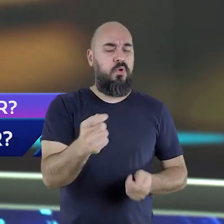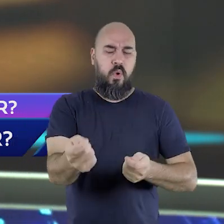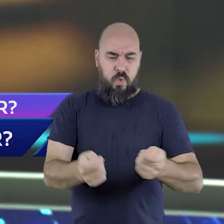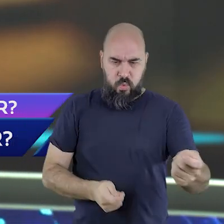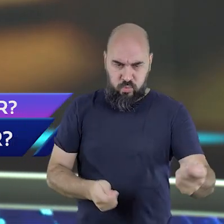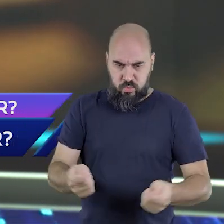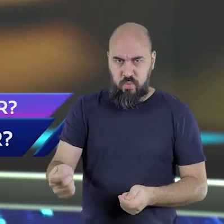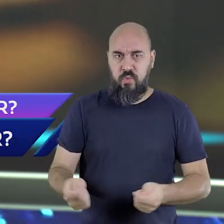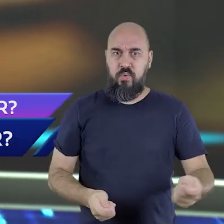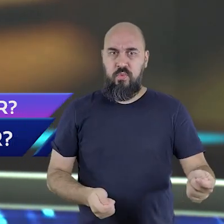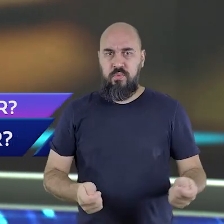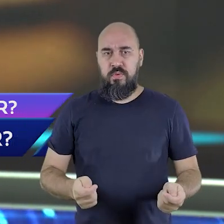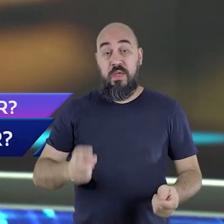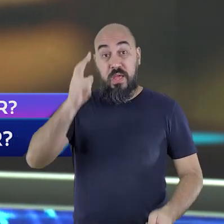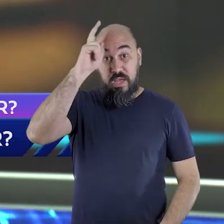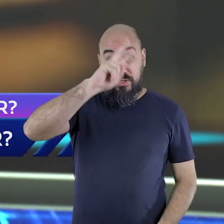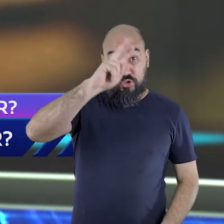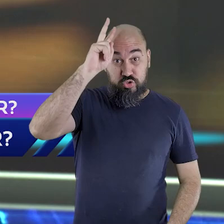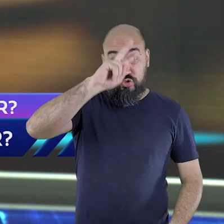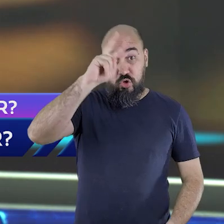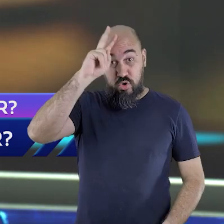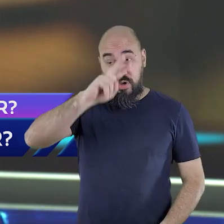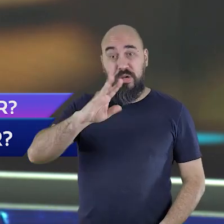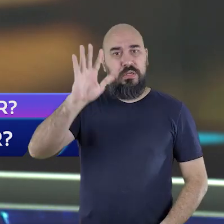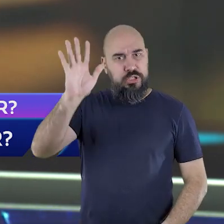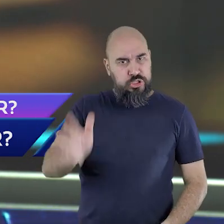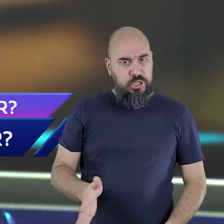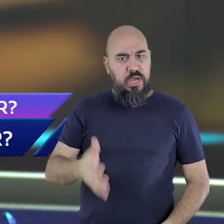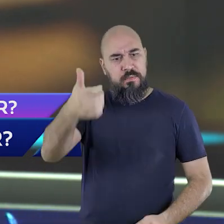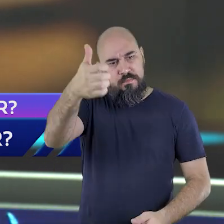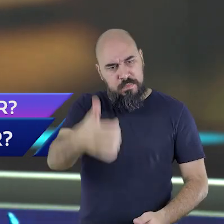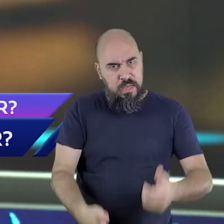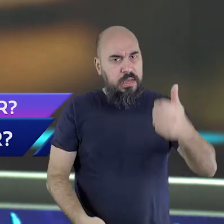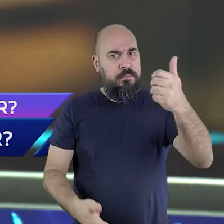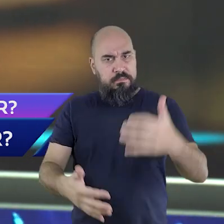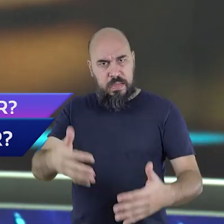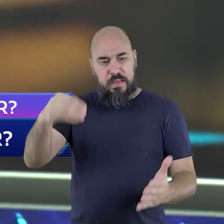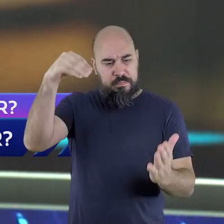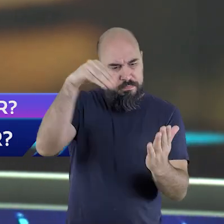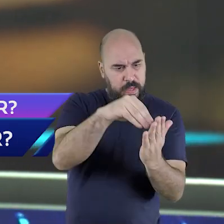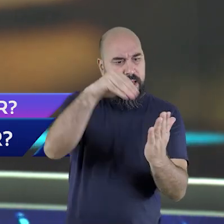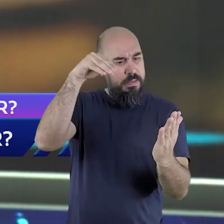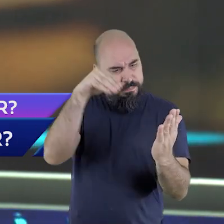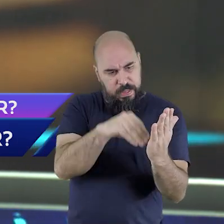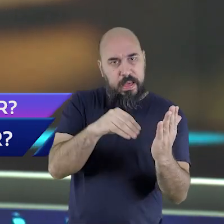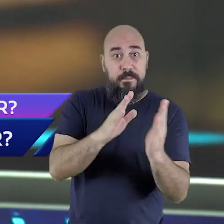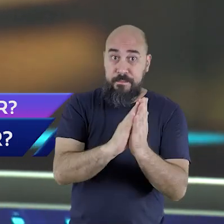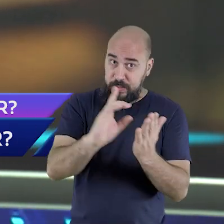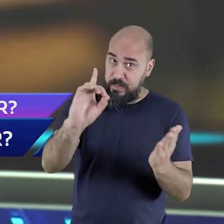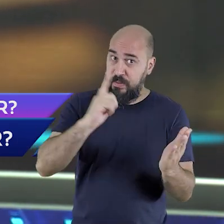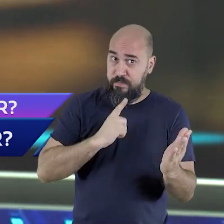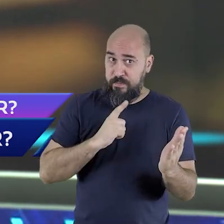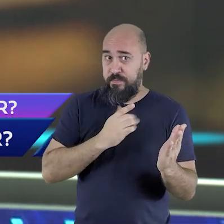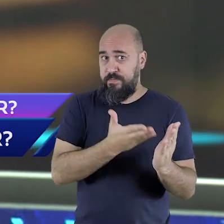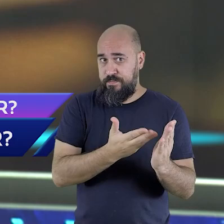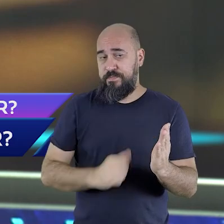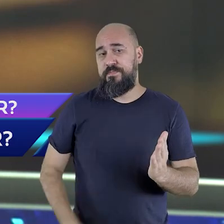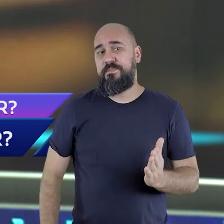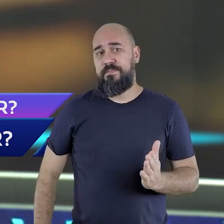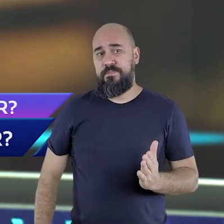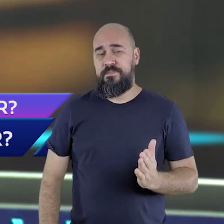Exatamente, a história passa pelas palavras do Senhor. E não são